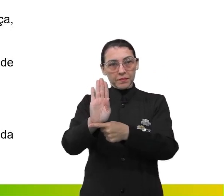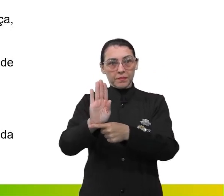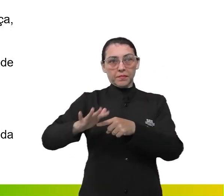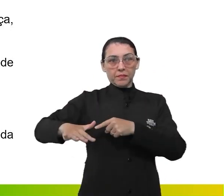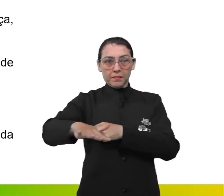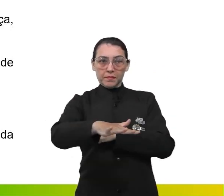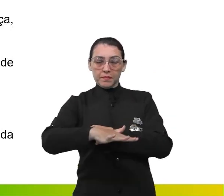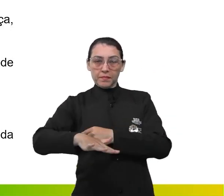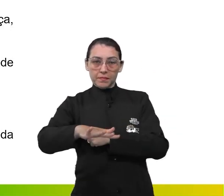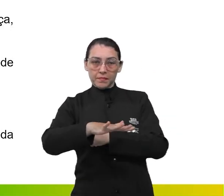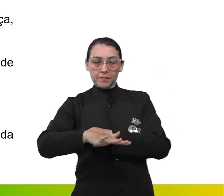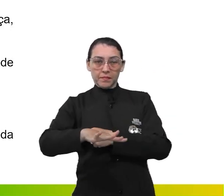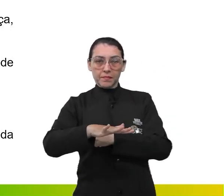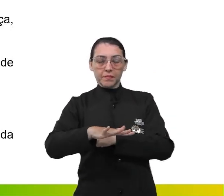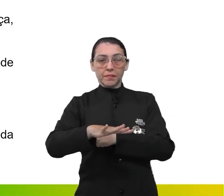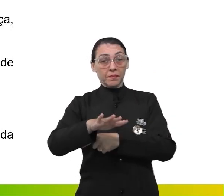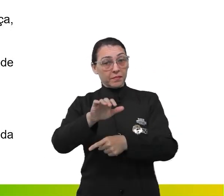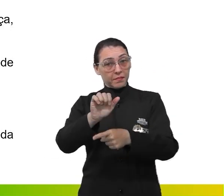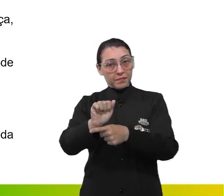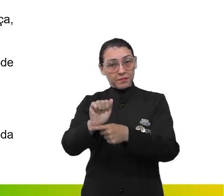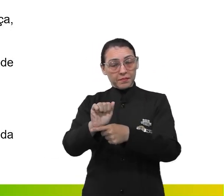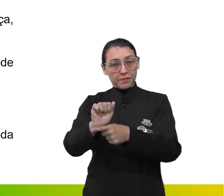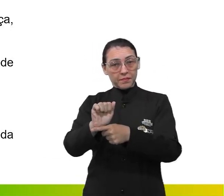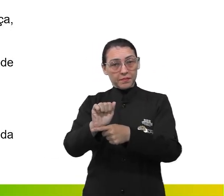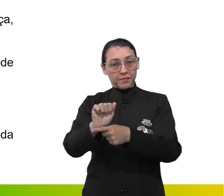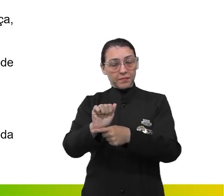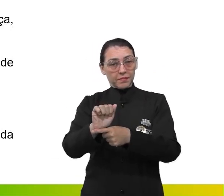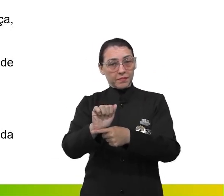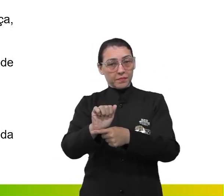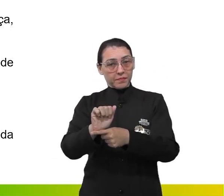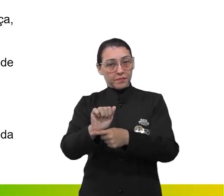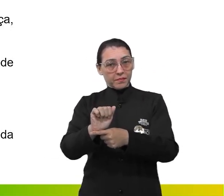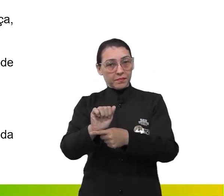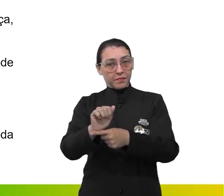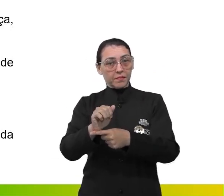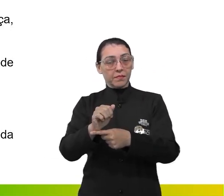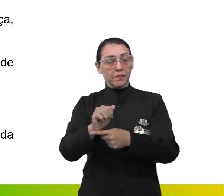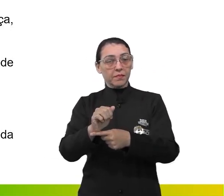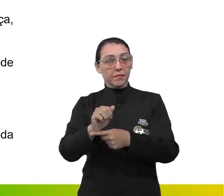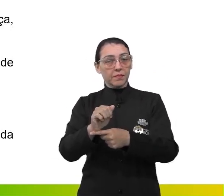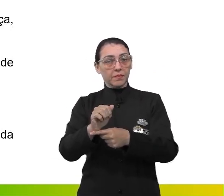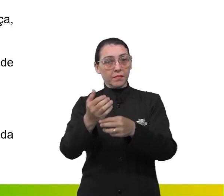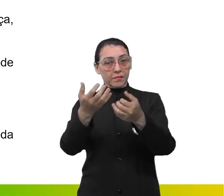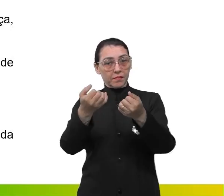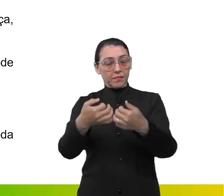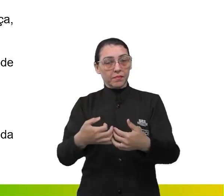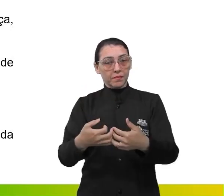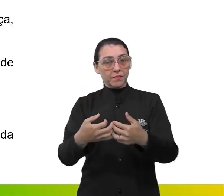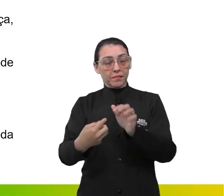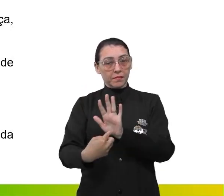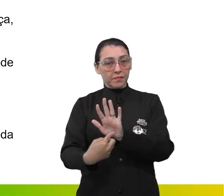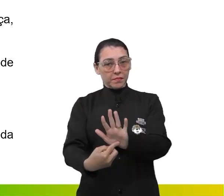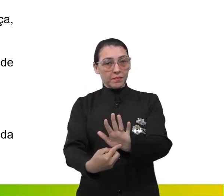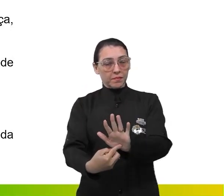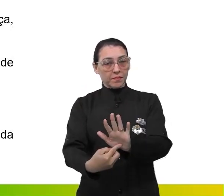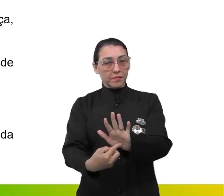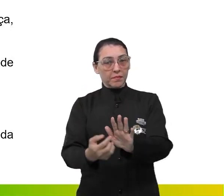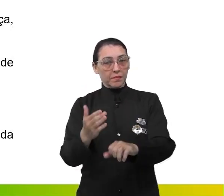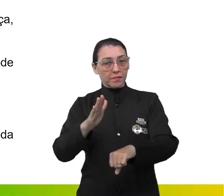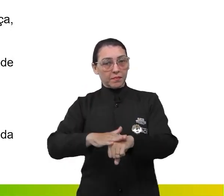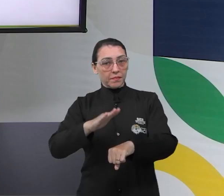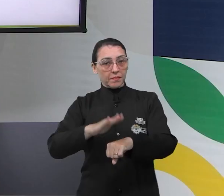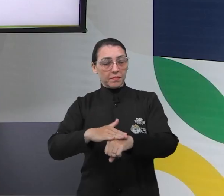transcendência. Então, essa letra A, da forma como está aqui colocada, é um indicativo muito